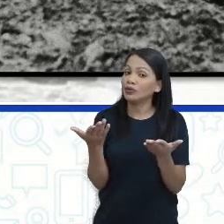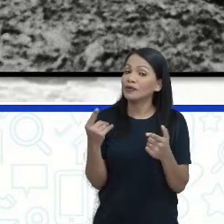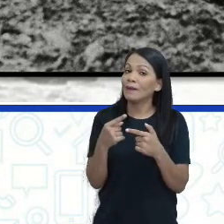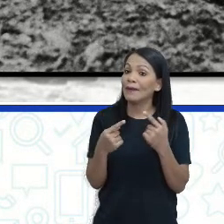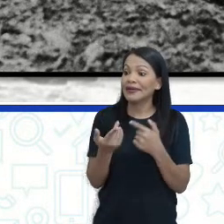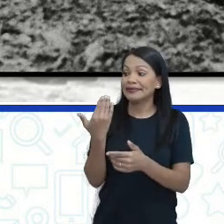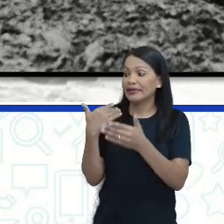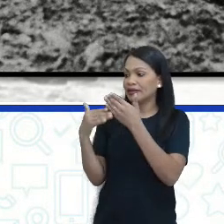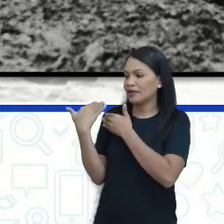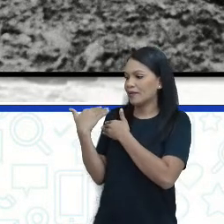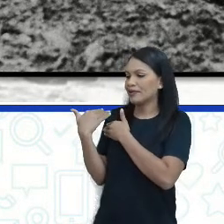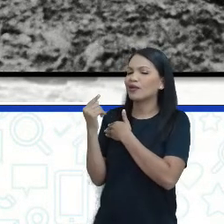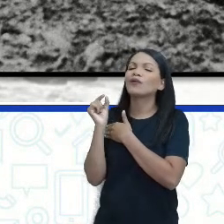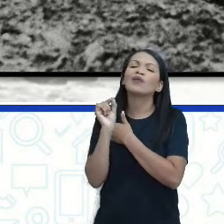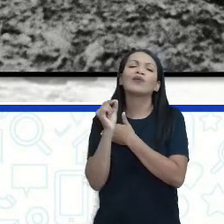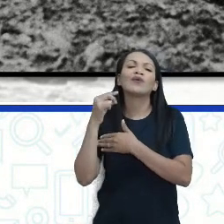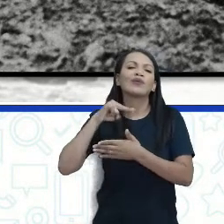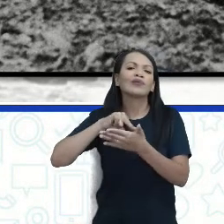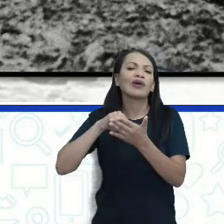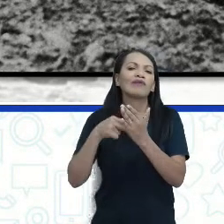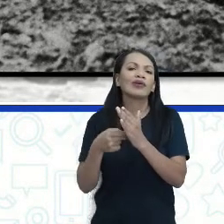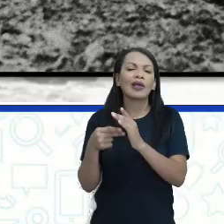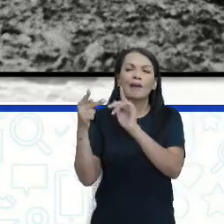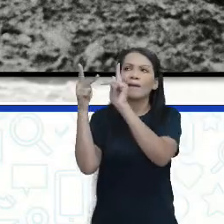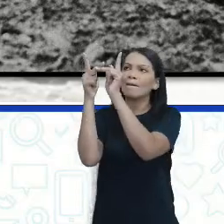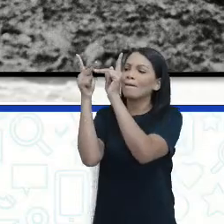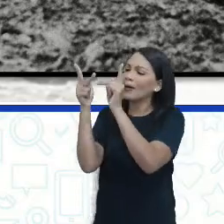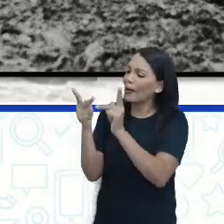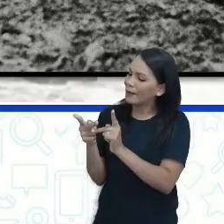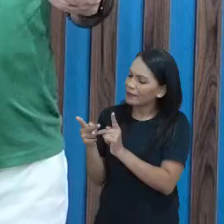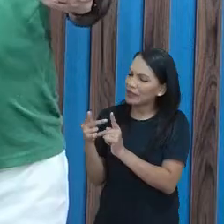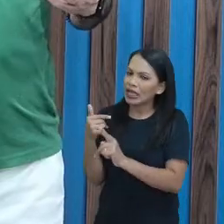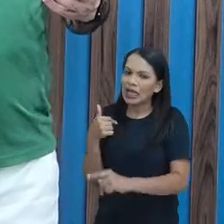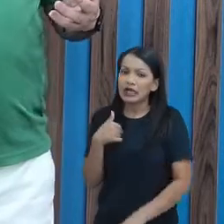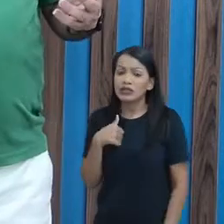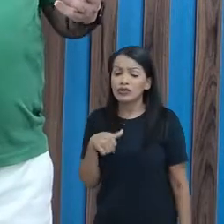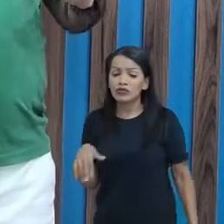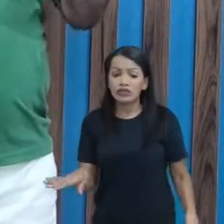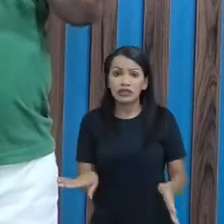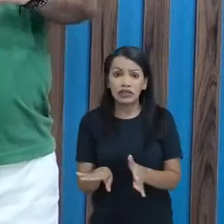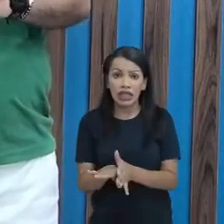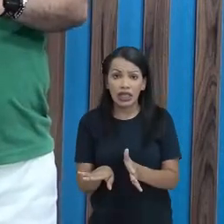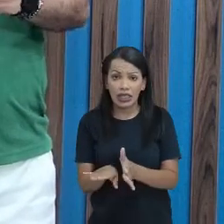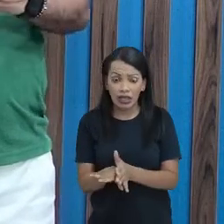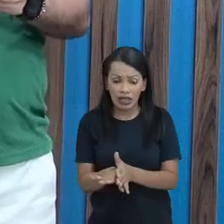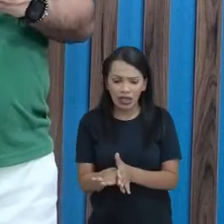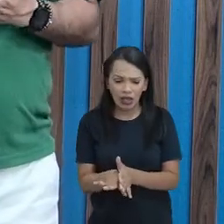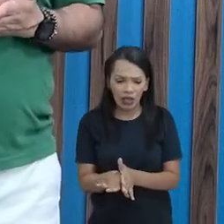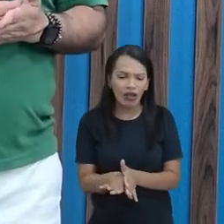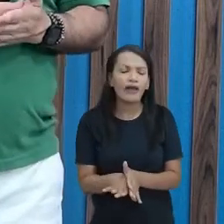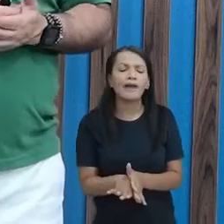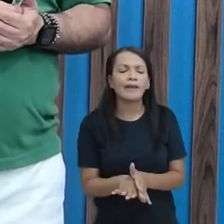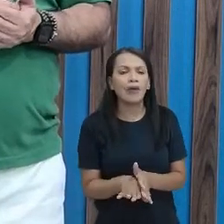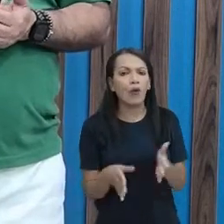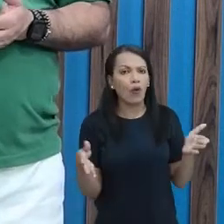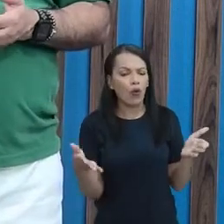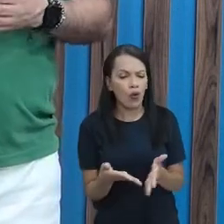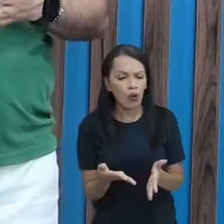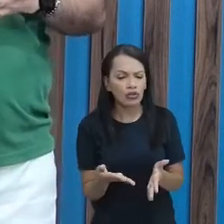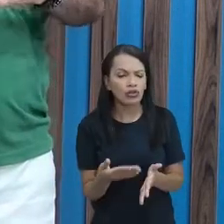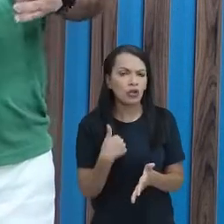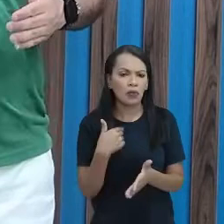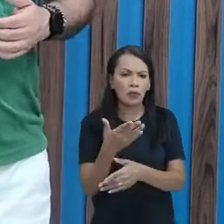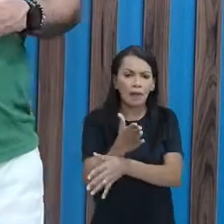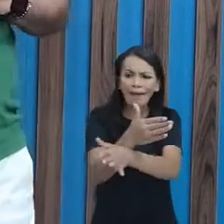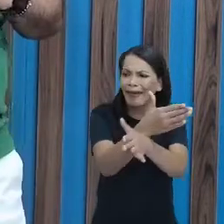ou desenhados ali. E nesse sentido aí eu vou ficar perdido, né? Hoje eu não fico porque eu tenho um instrumento do GPS, mas